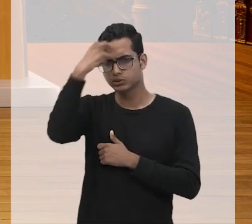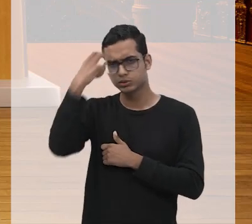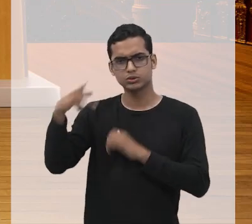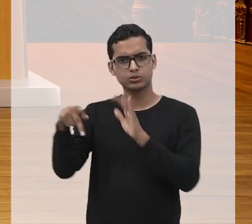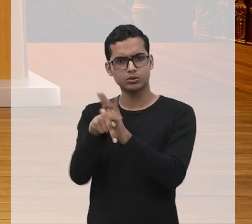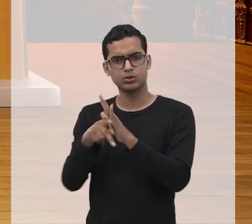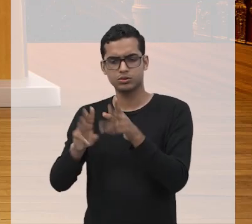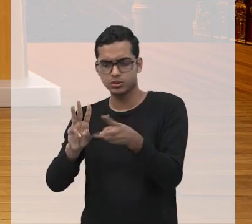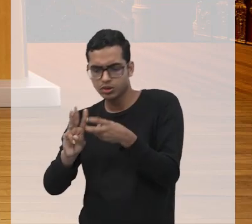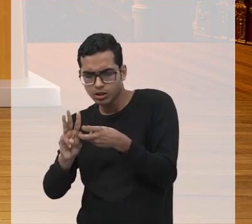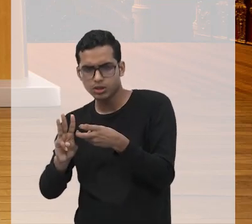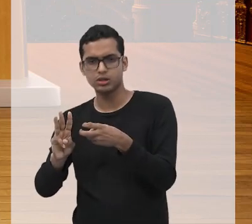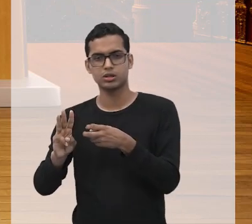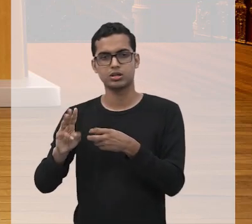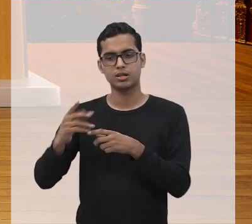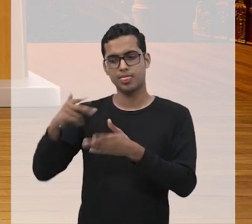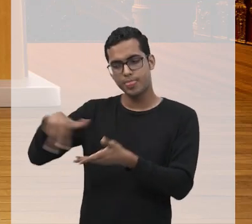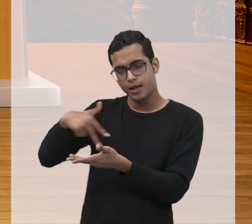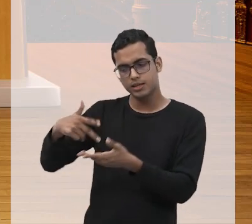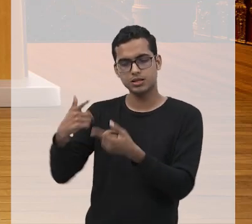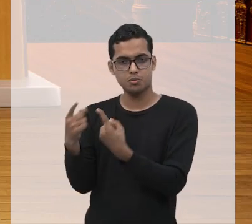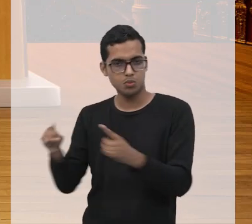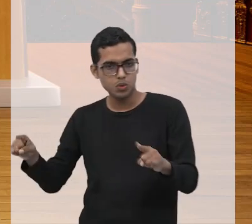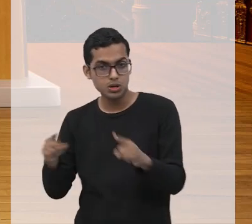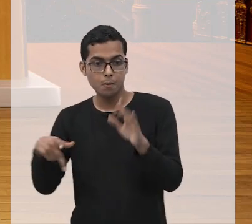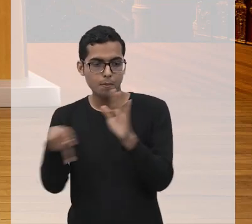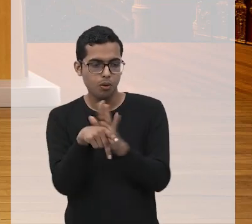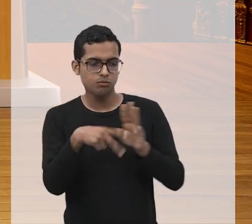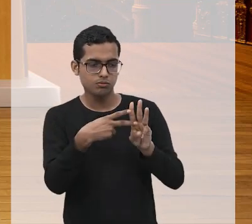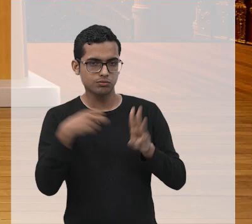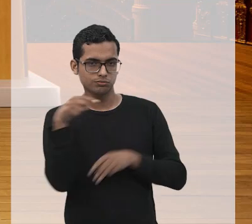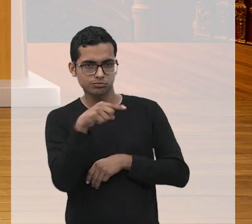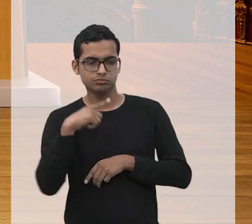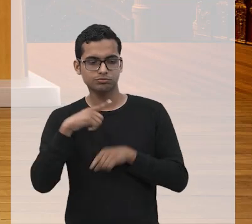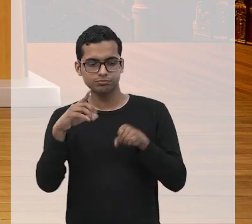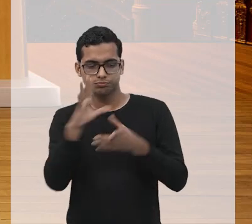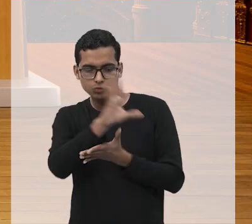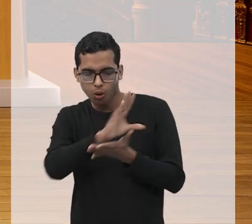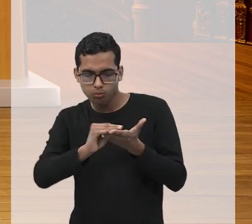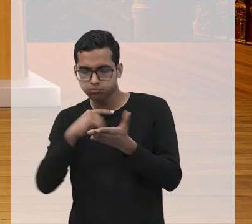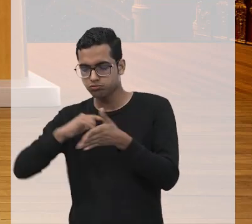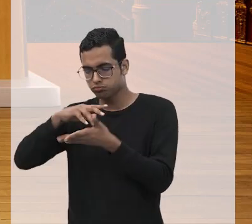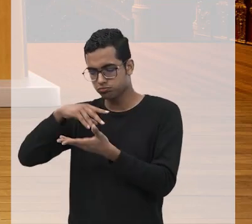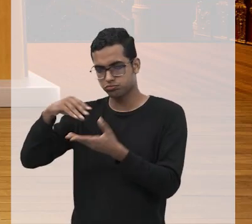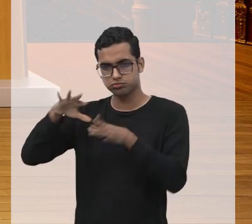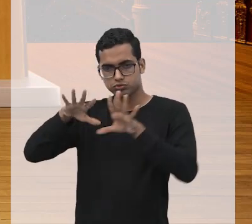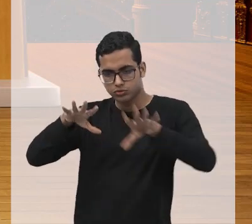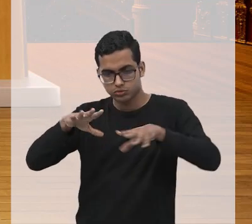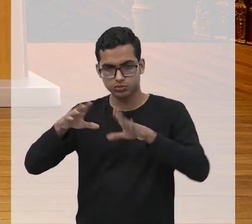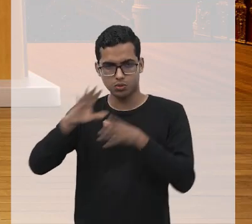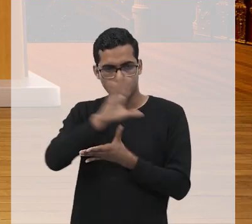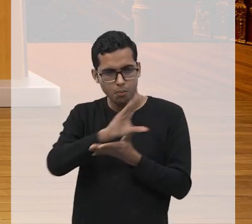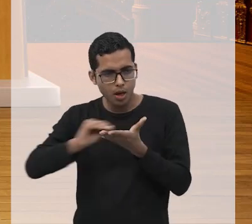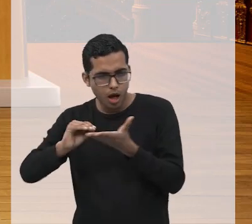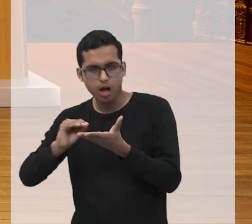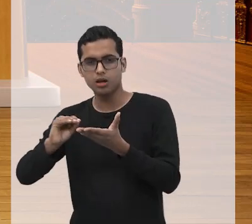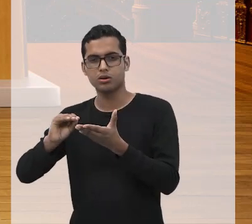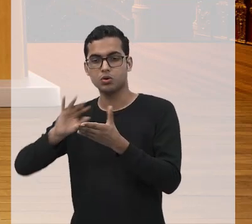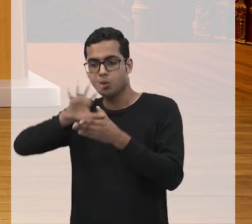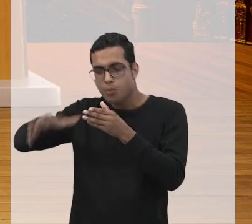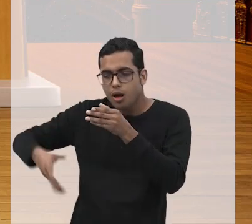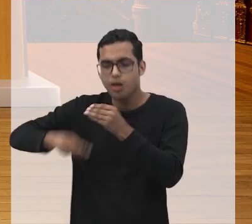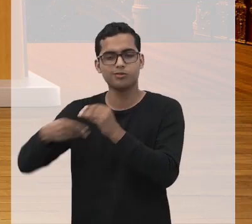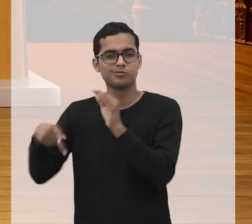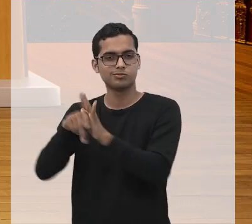indígena, eles estavam tentando se aproximar, né? Misturando esses elementos. No teatro de